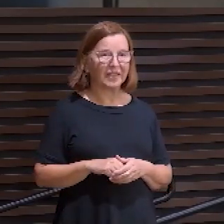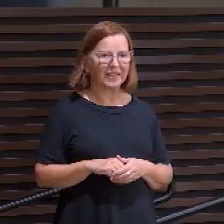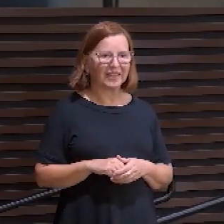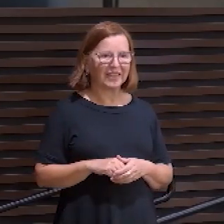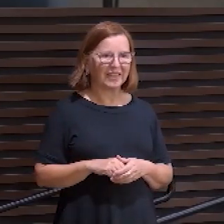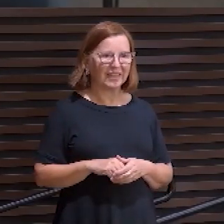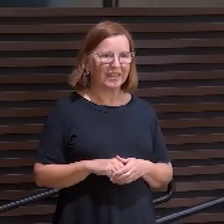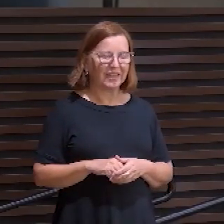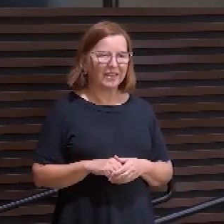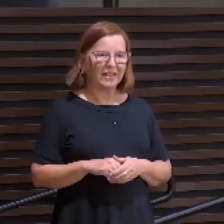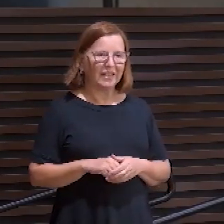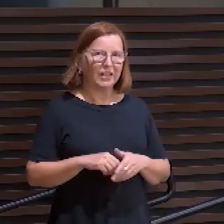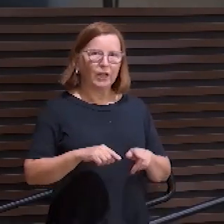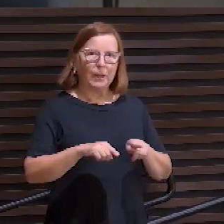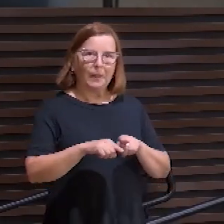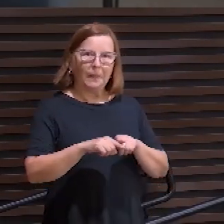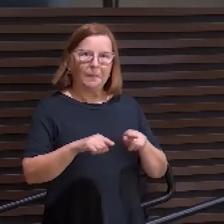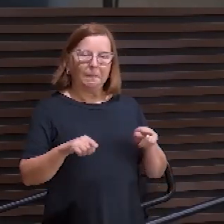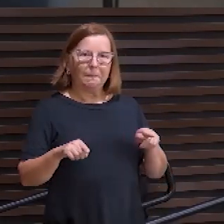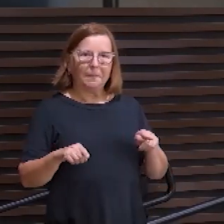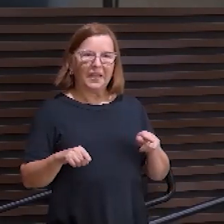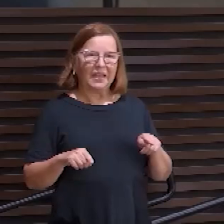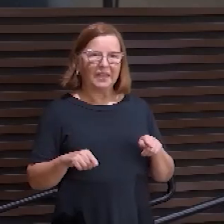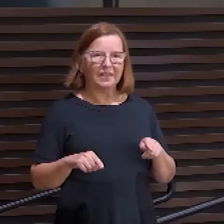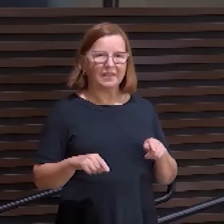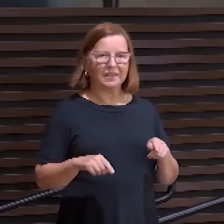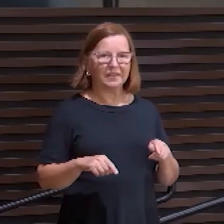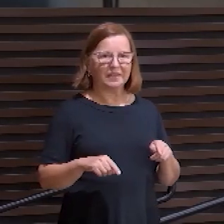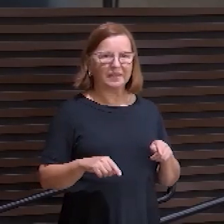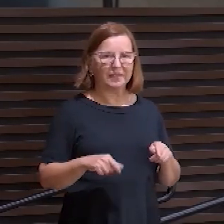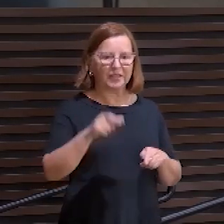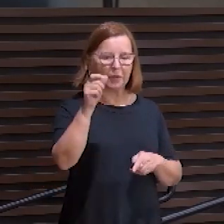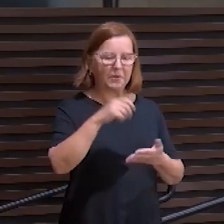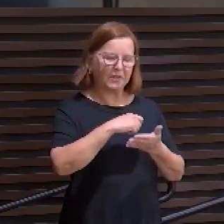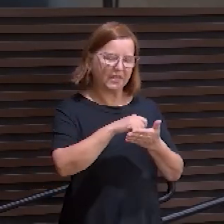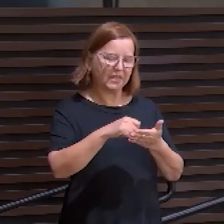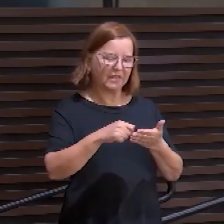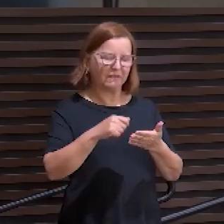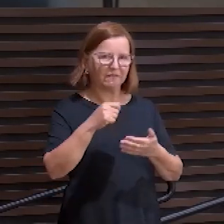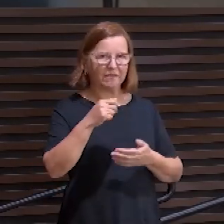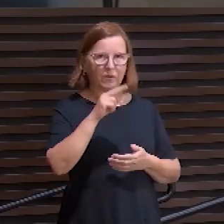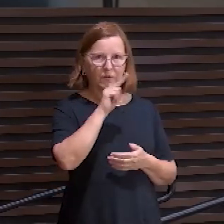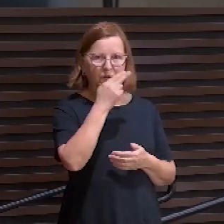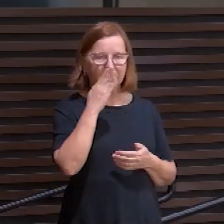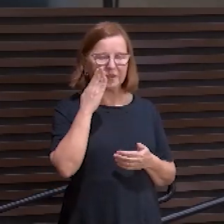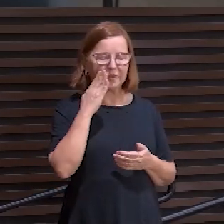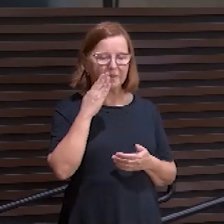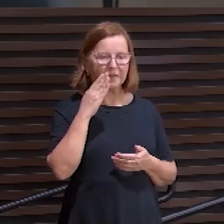está dizendo aos crentes daquela igreja